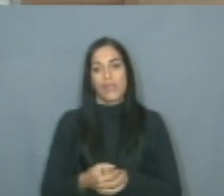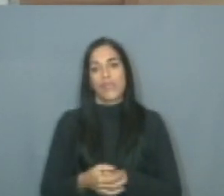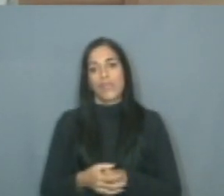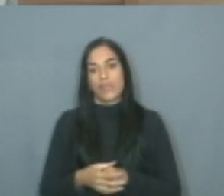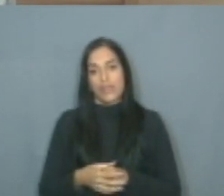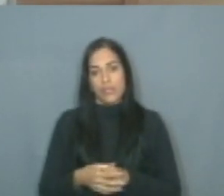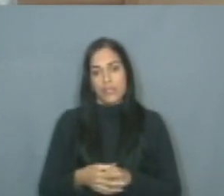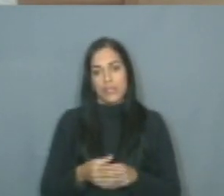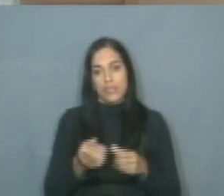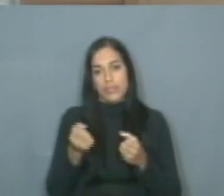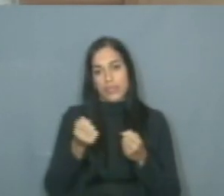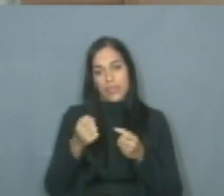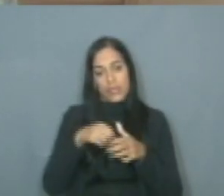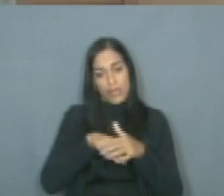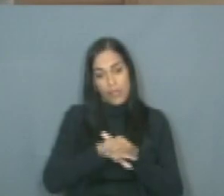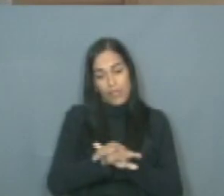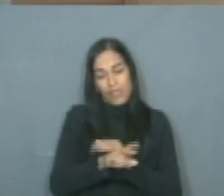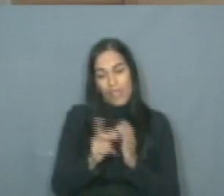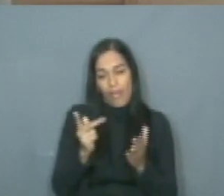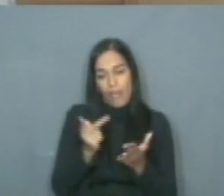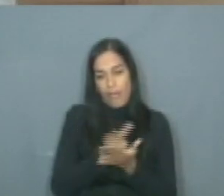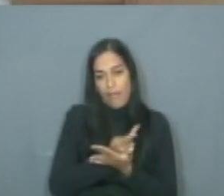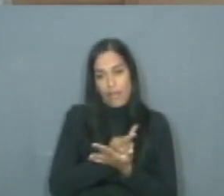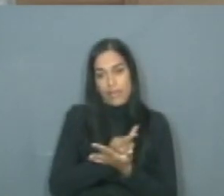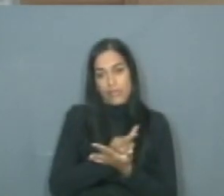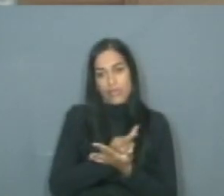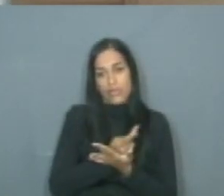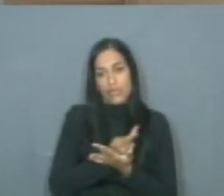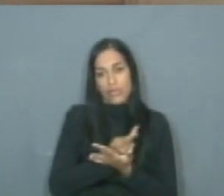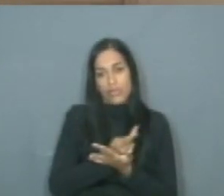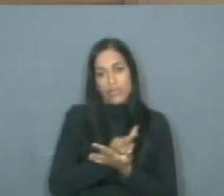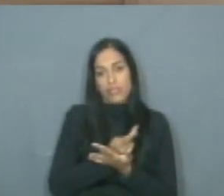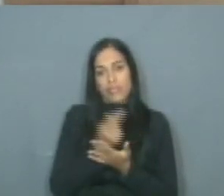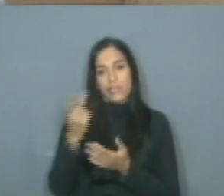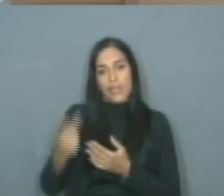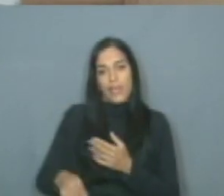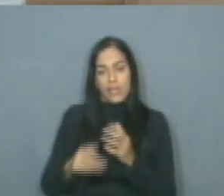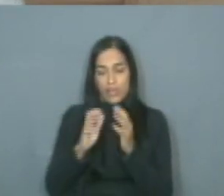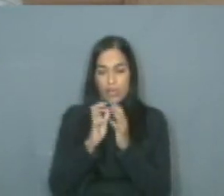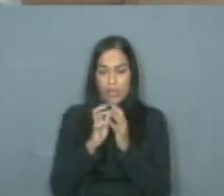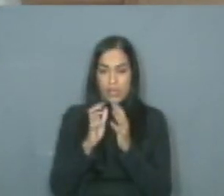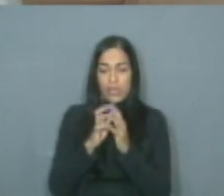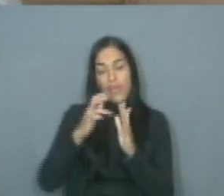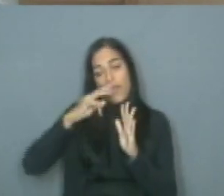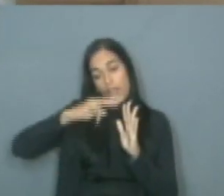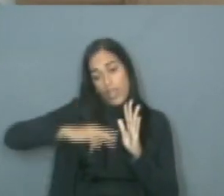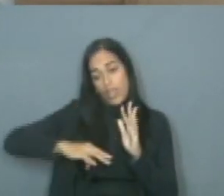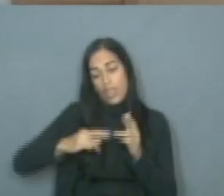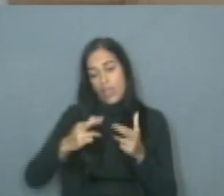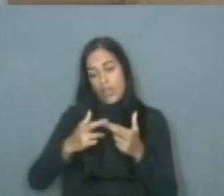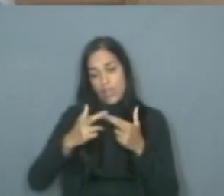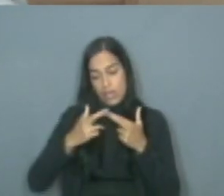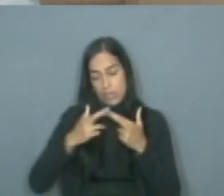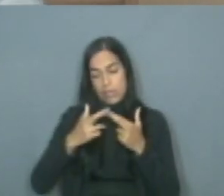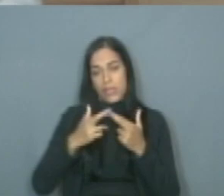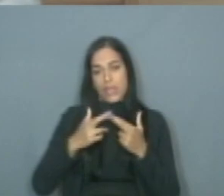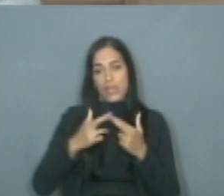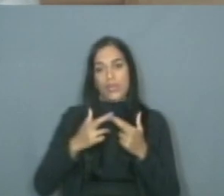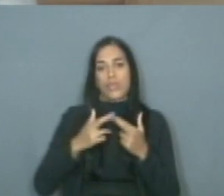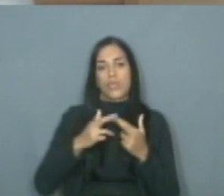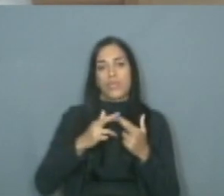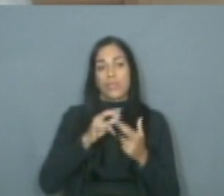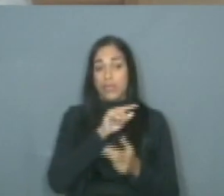que são estacionados de forma irregular aqui na cidade do Recife. Quero ler o requerimento para que